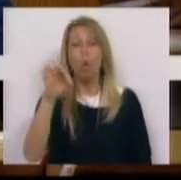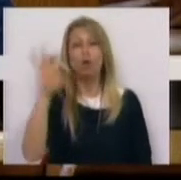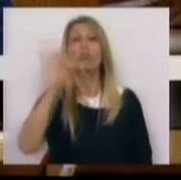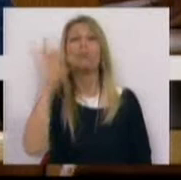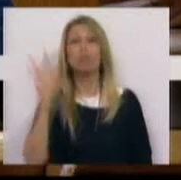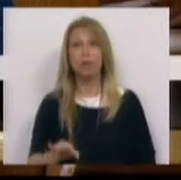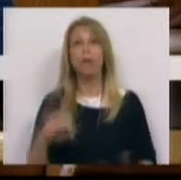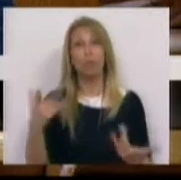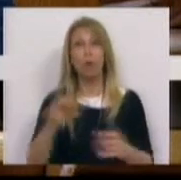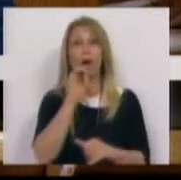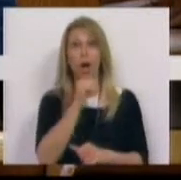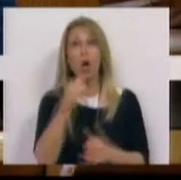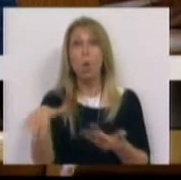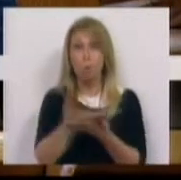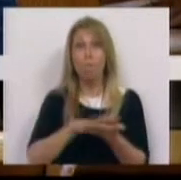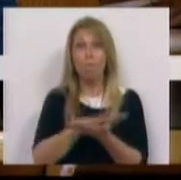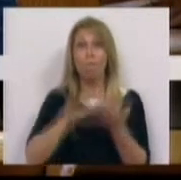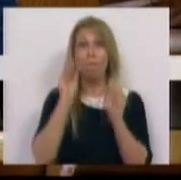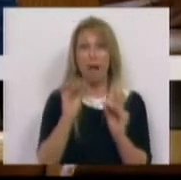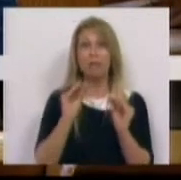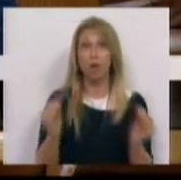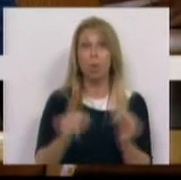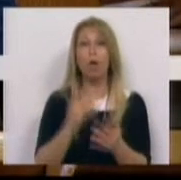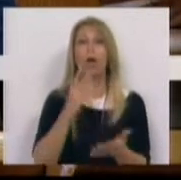até ao 9º ano voltou em